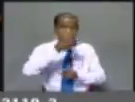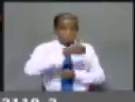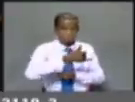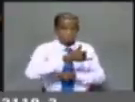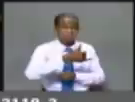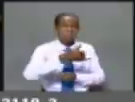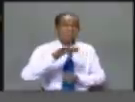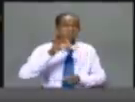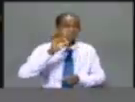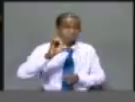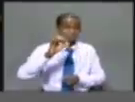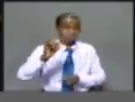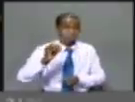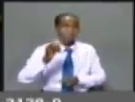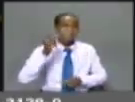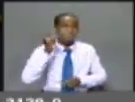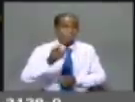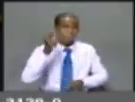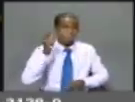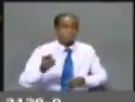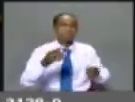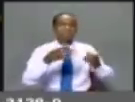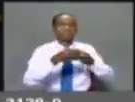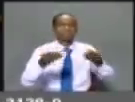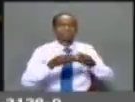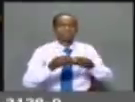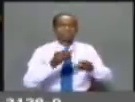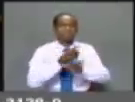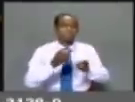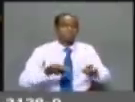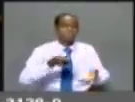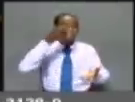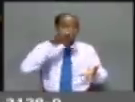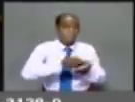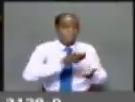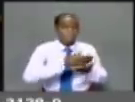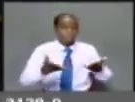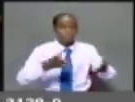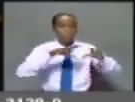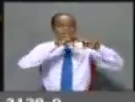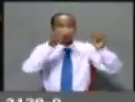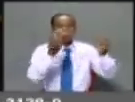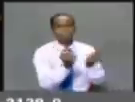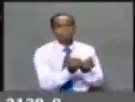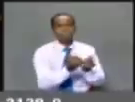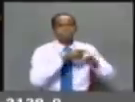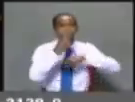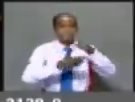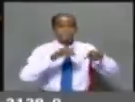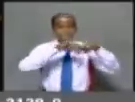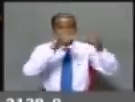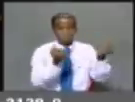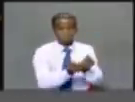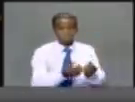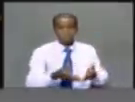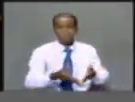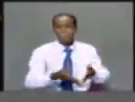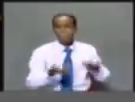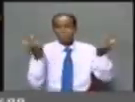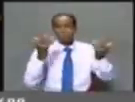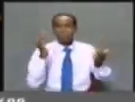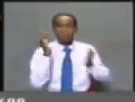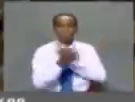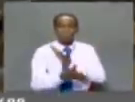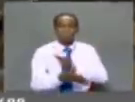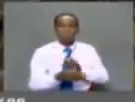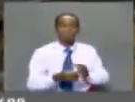pagos a uma subempreiteira do CIF que se desligou do projeto sem o conhecimento do governo